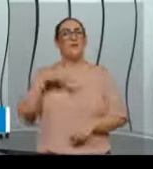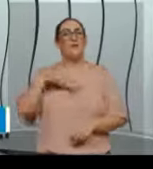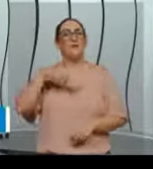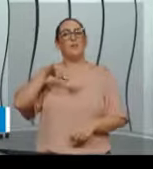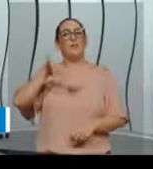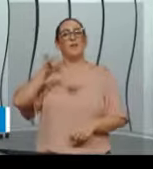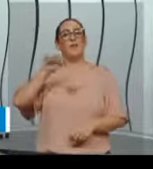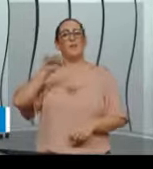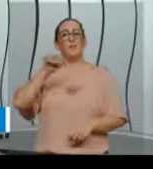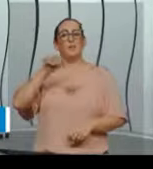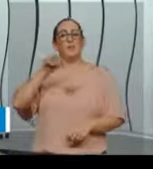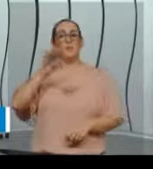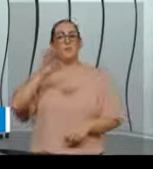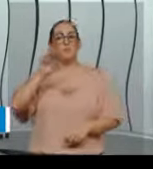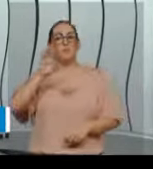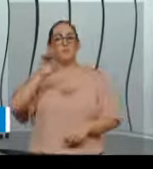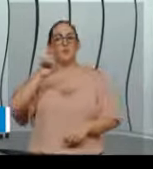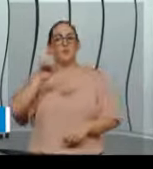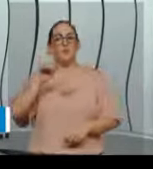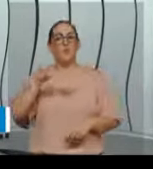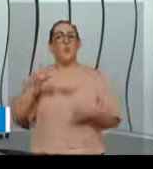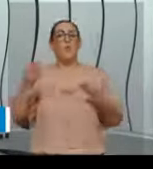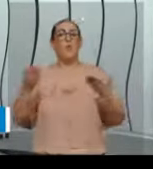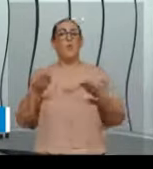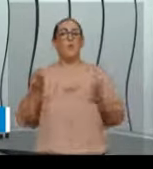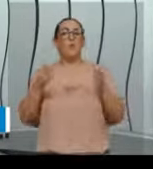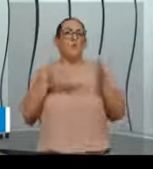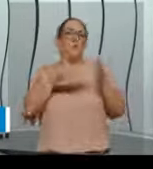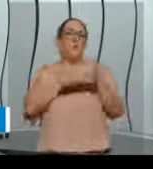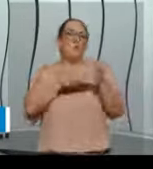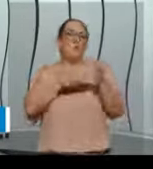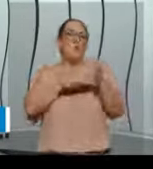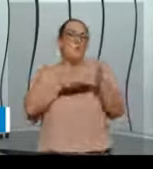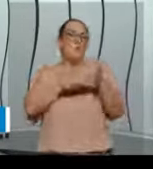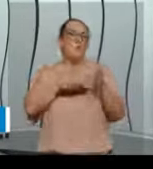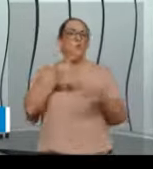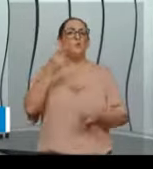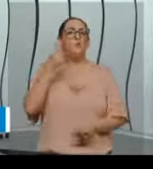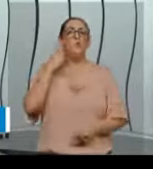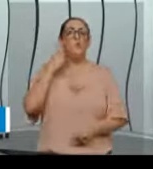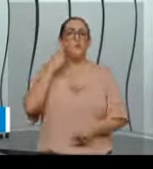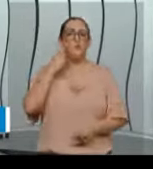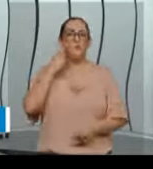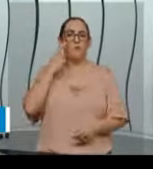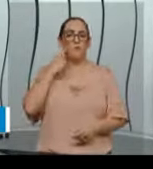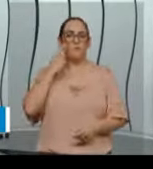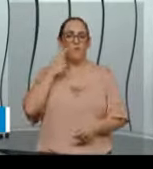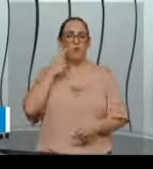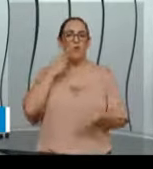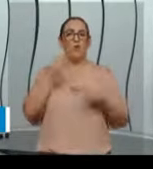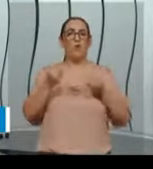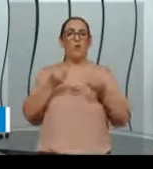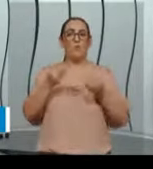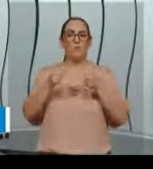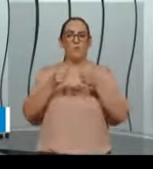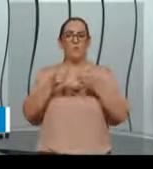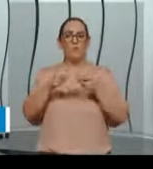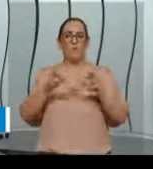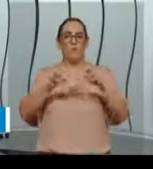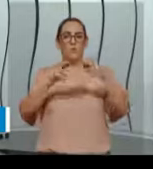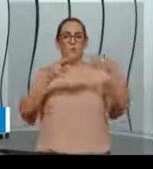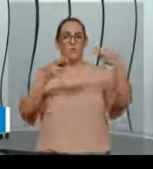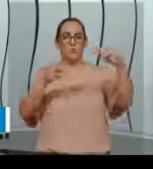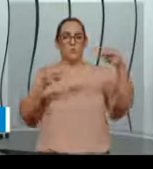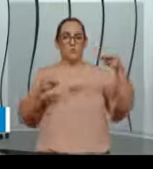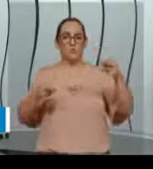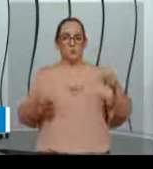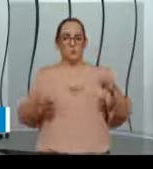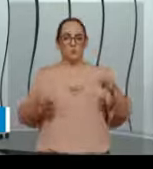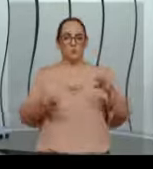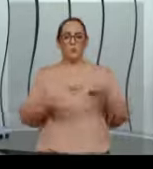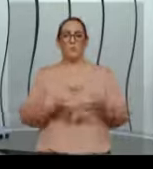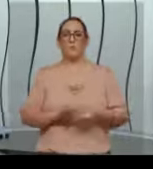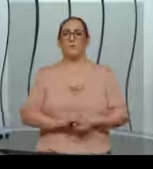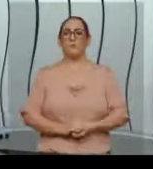ok? Bom, vamos fazer o último. Um cloro, um flúor, 2 iodo, et, um